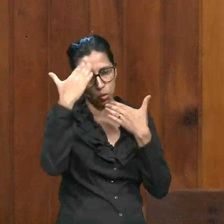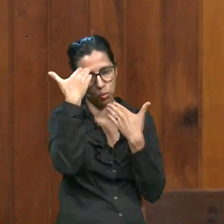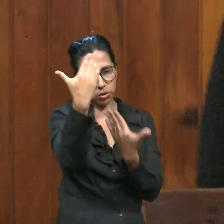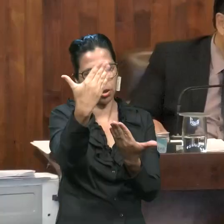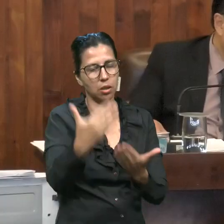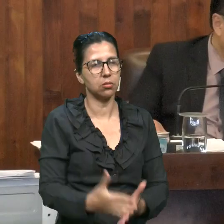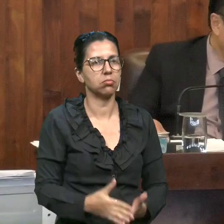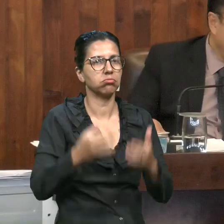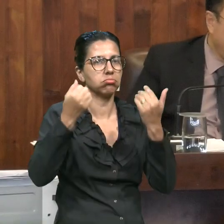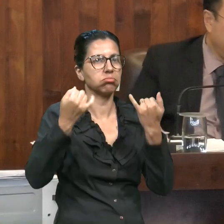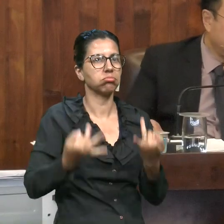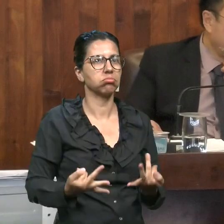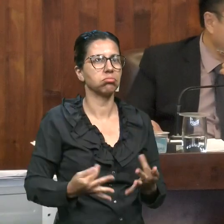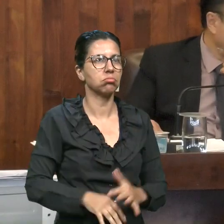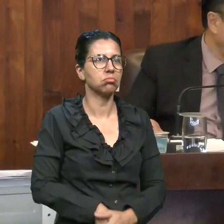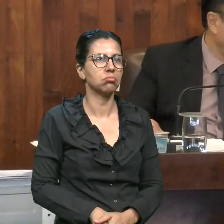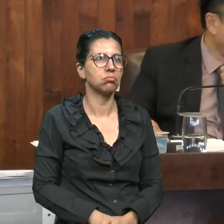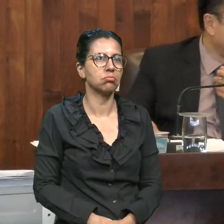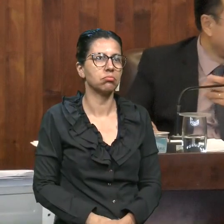obrigado.